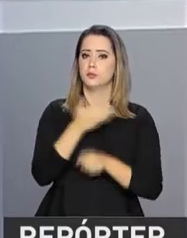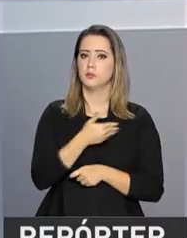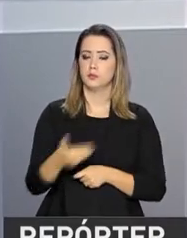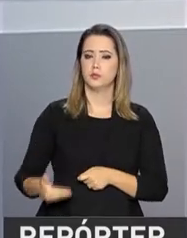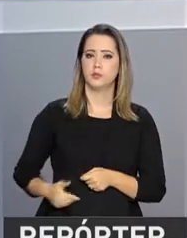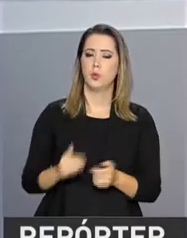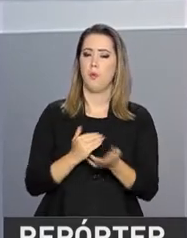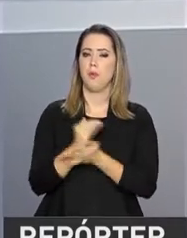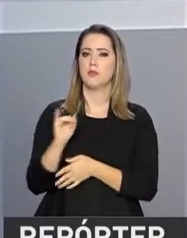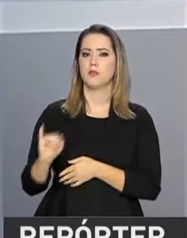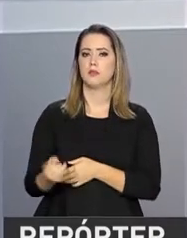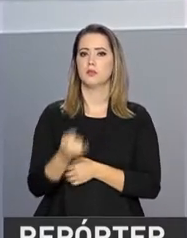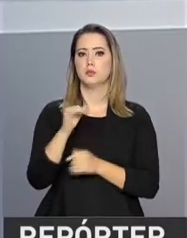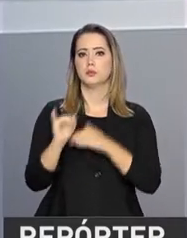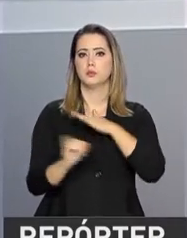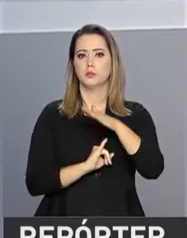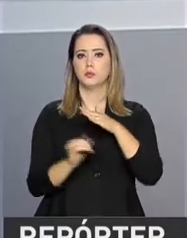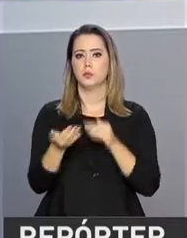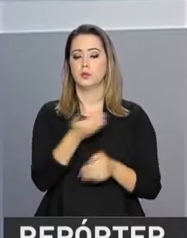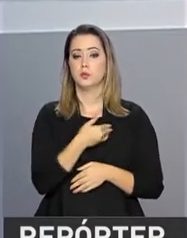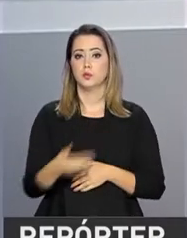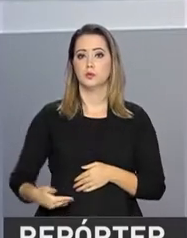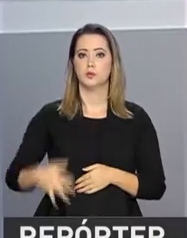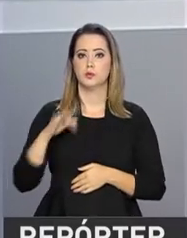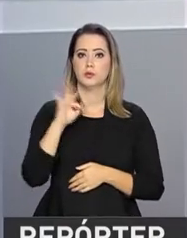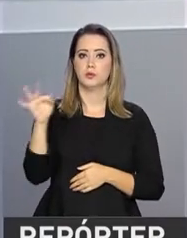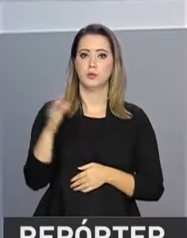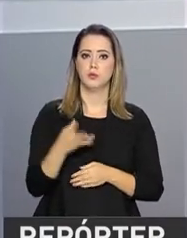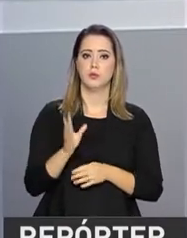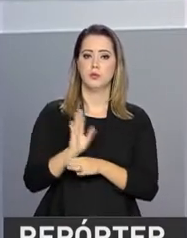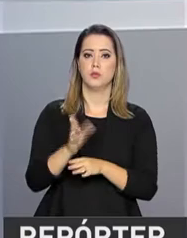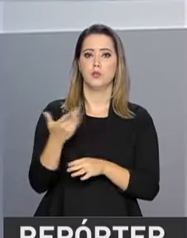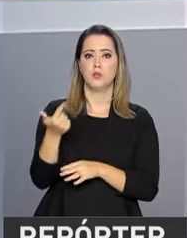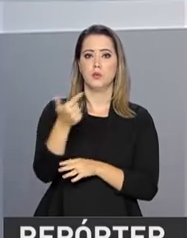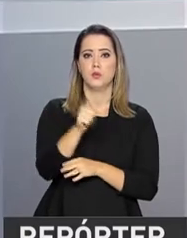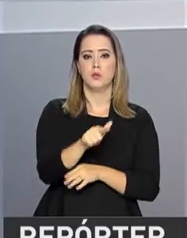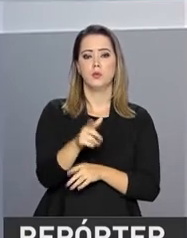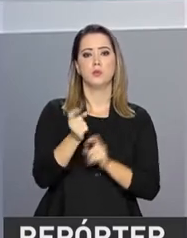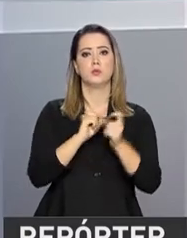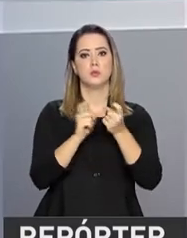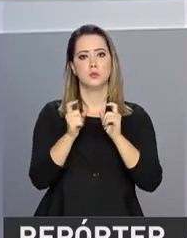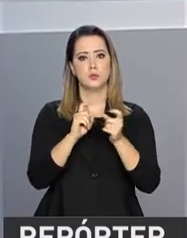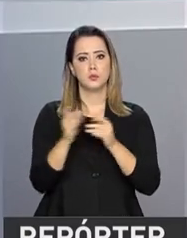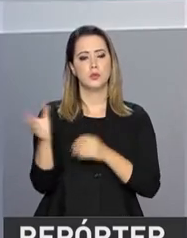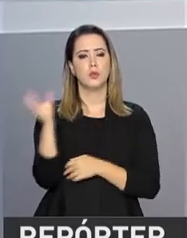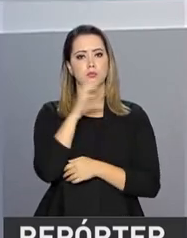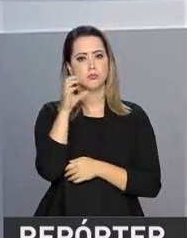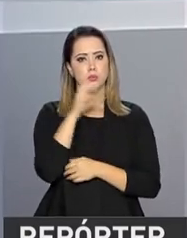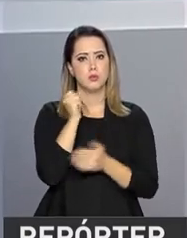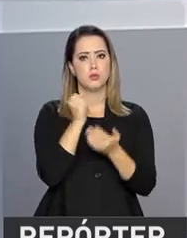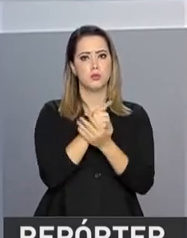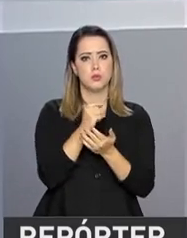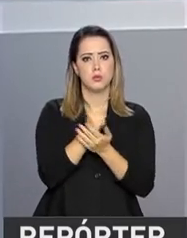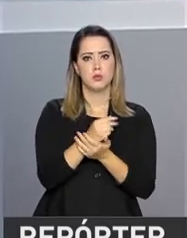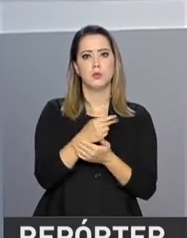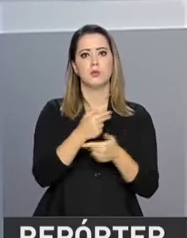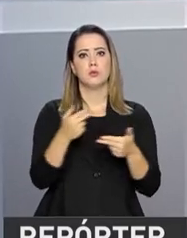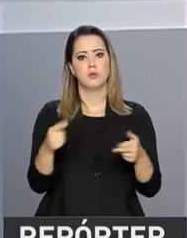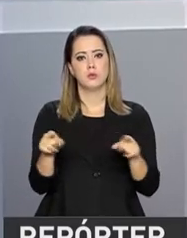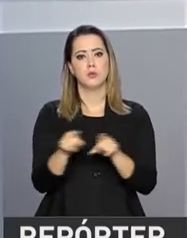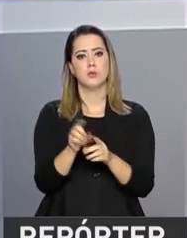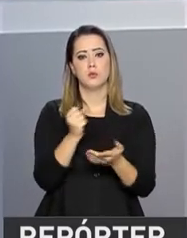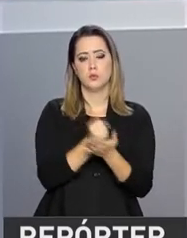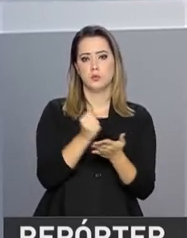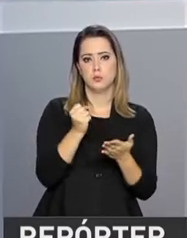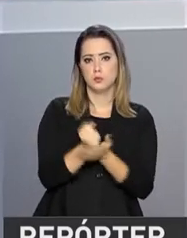a partir de janeiro instituições do governo federal vão contar com mais uma ferramenta de gestão para agilizar a compra de bens ea contratação